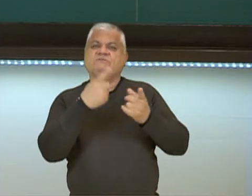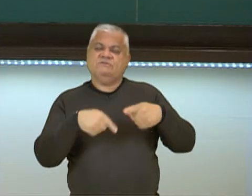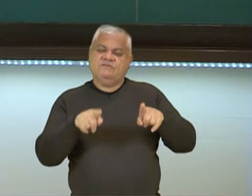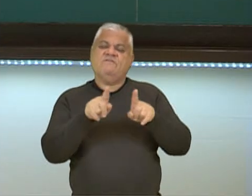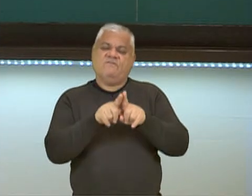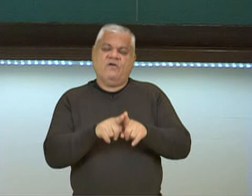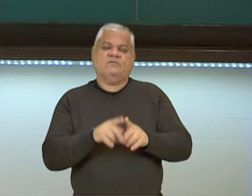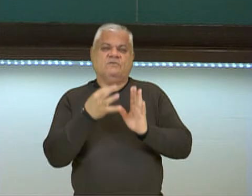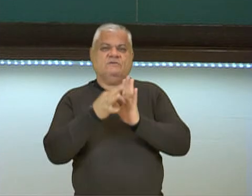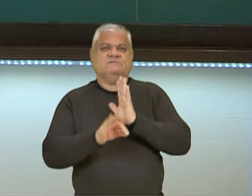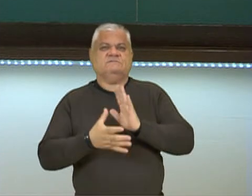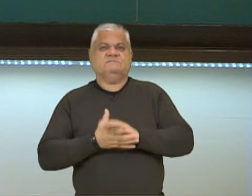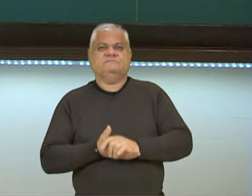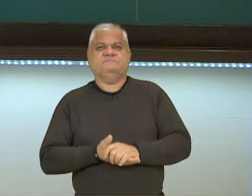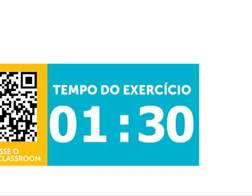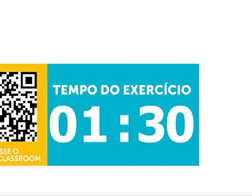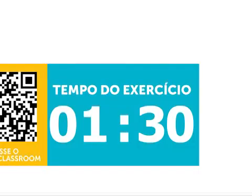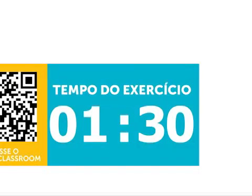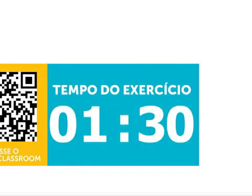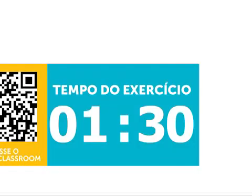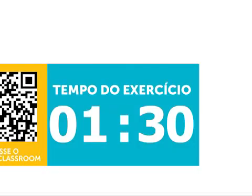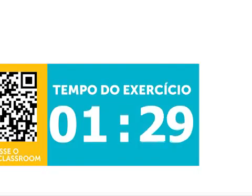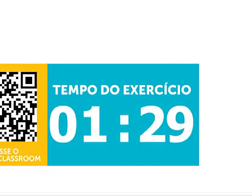volta em seguida com a correção.